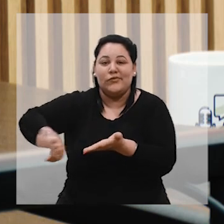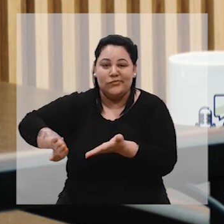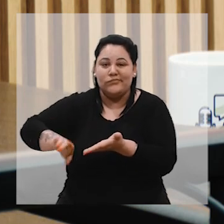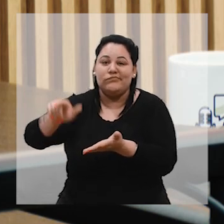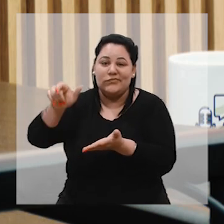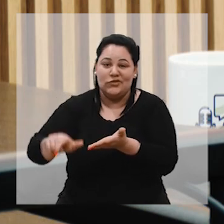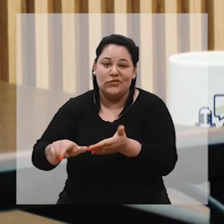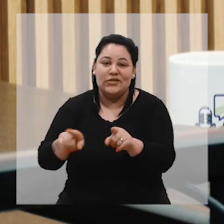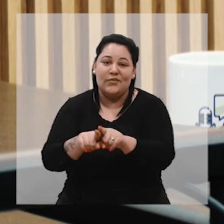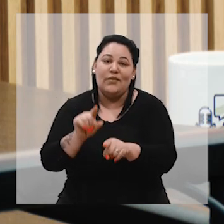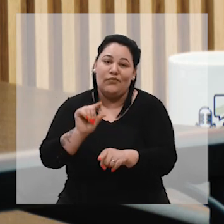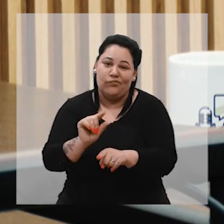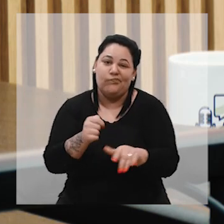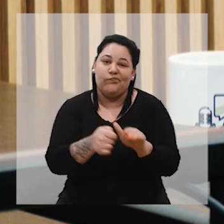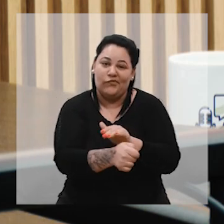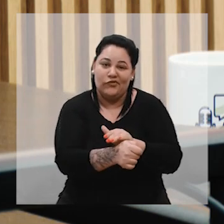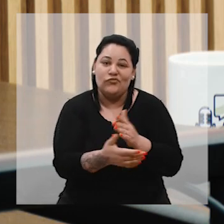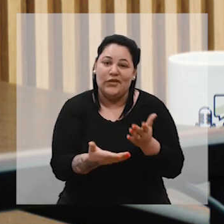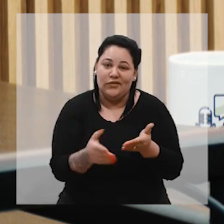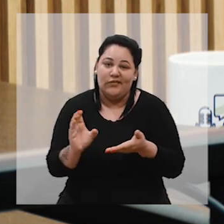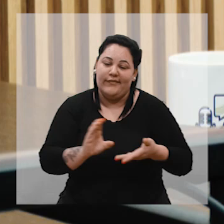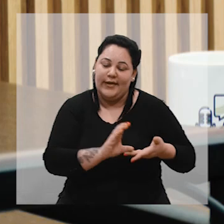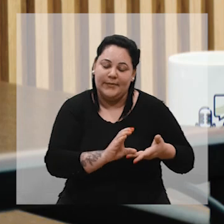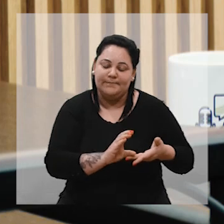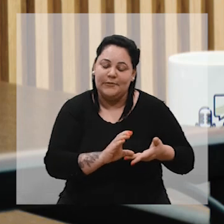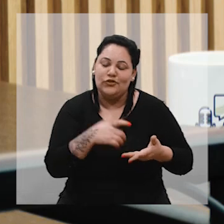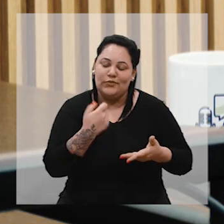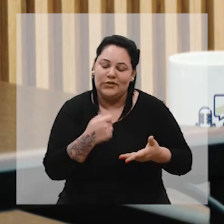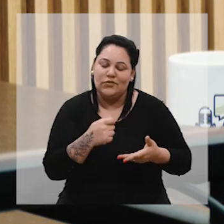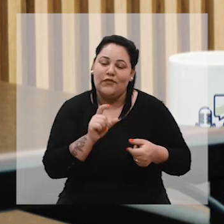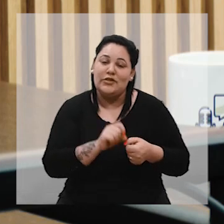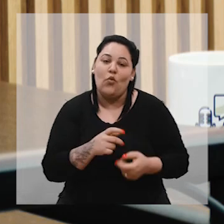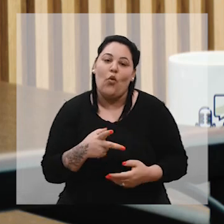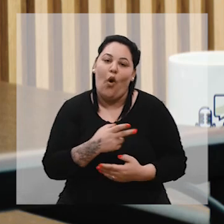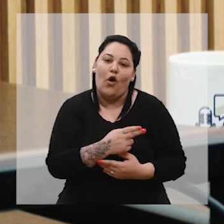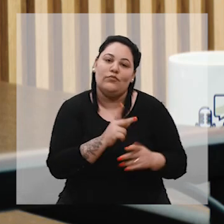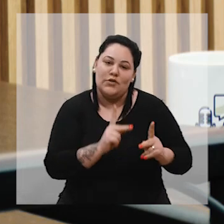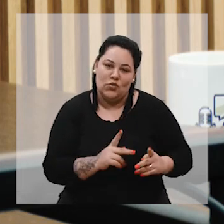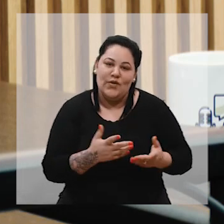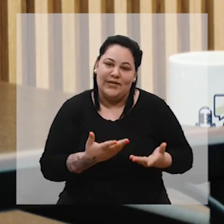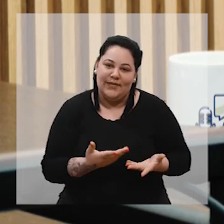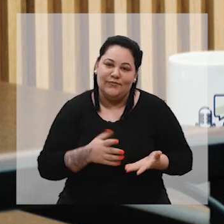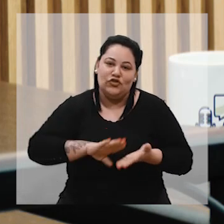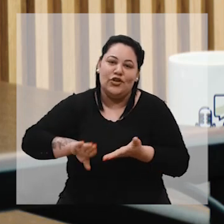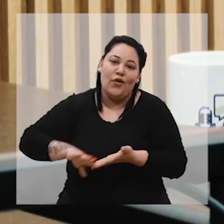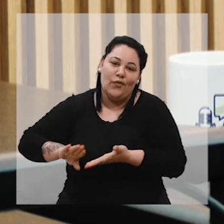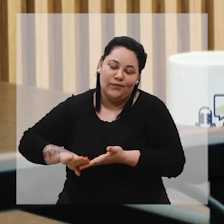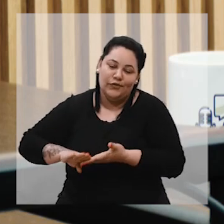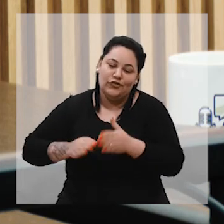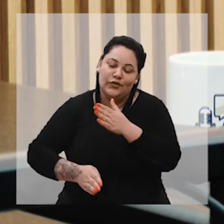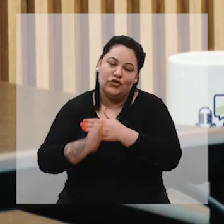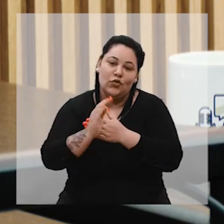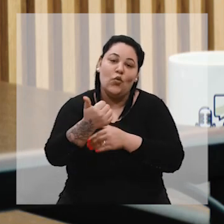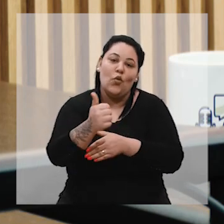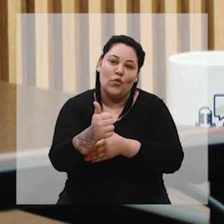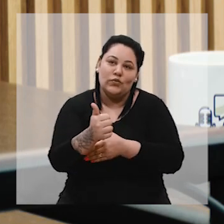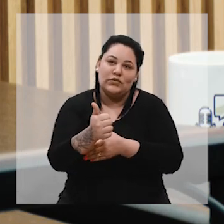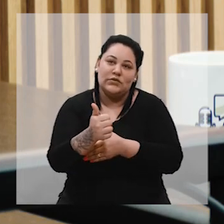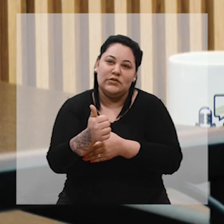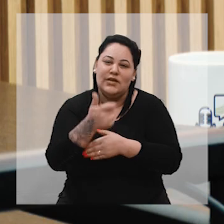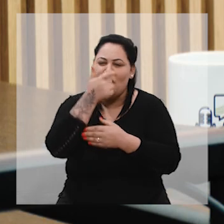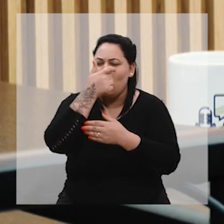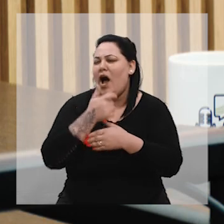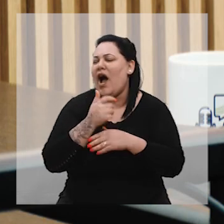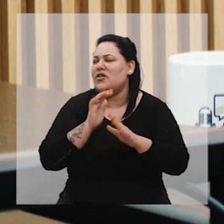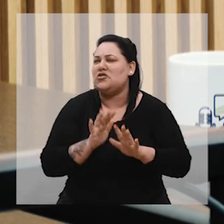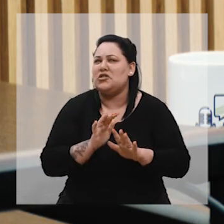devido ao investimento. Então, nós tivemos que fazer esse corte, enfim, teve que acontecer. Fomos com 11